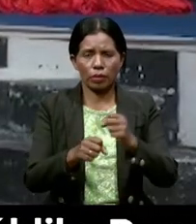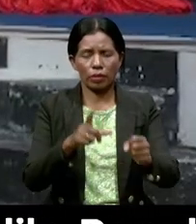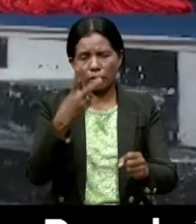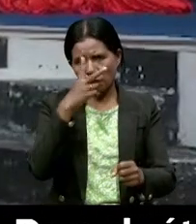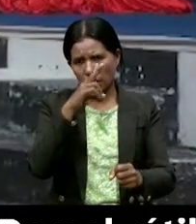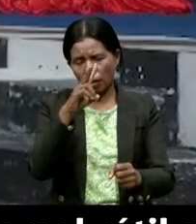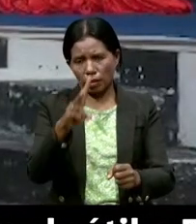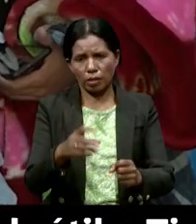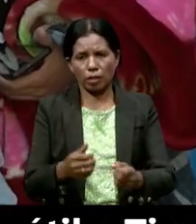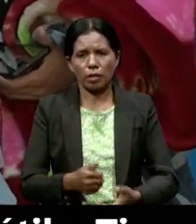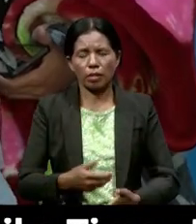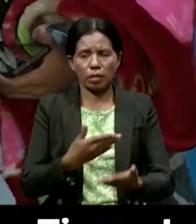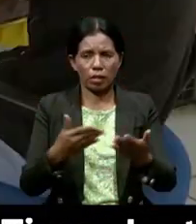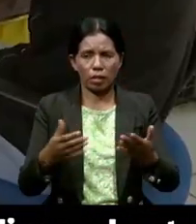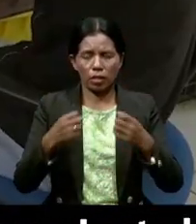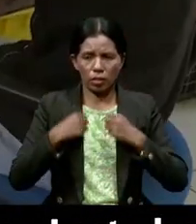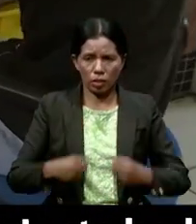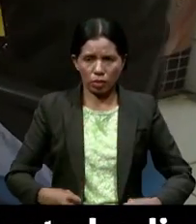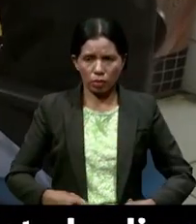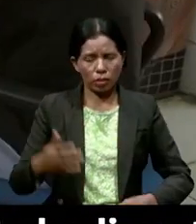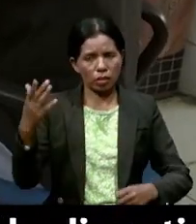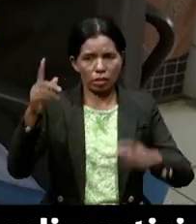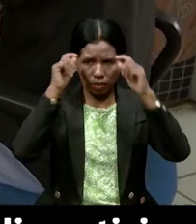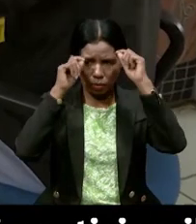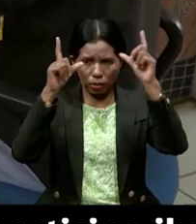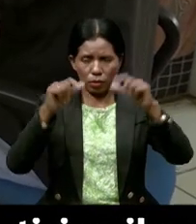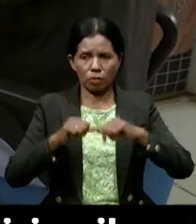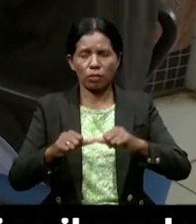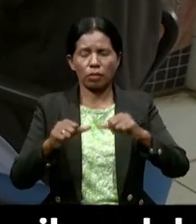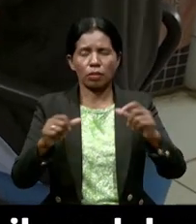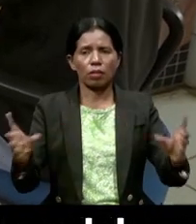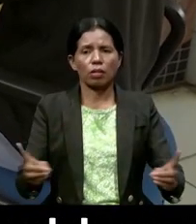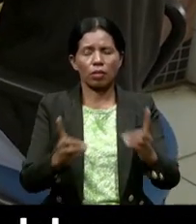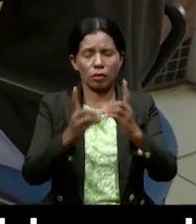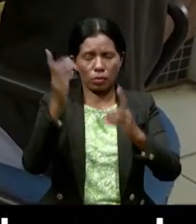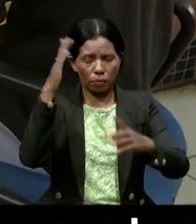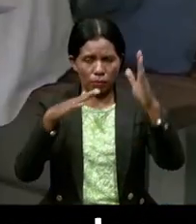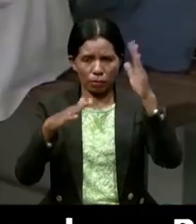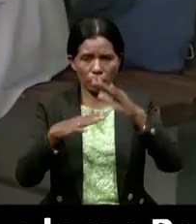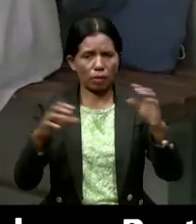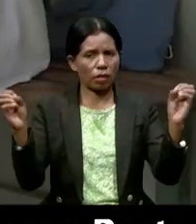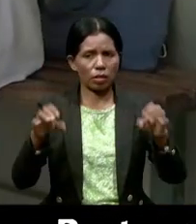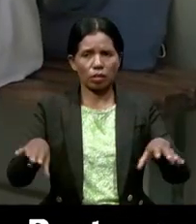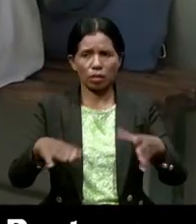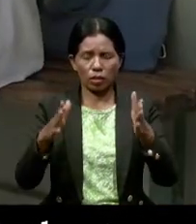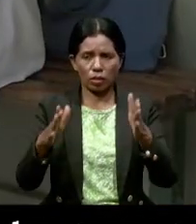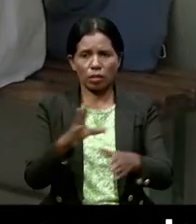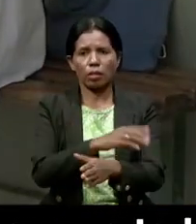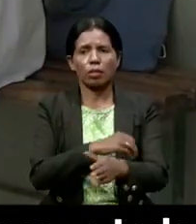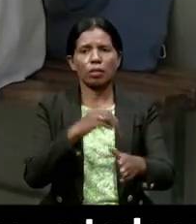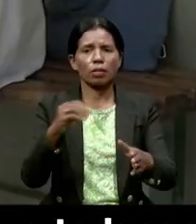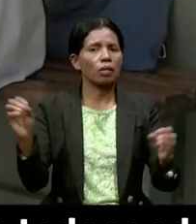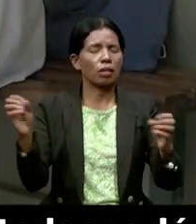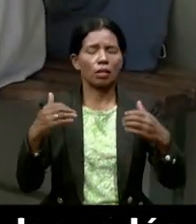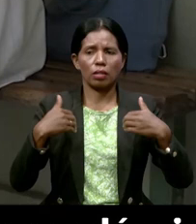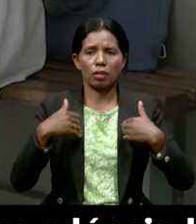Niharé, facilidade de saúde e a território nacional continua enfrenta problema menos recurso humano, no mos falta em